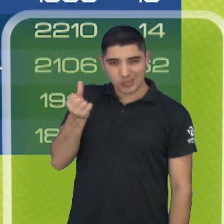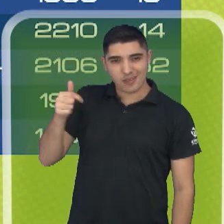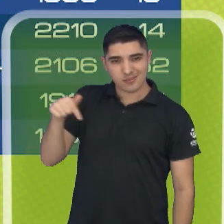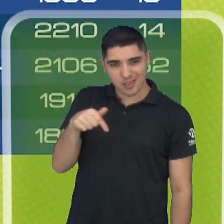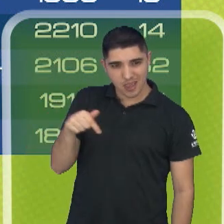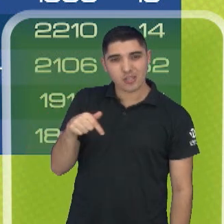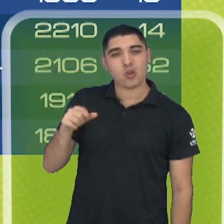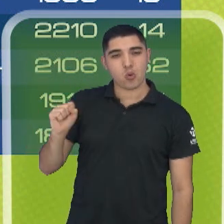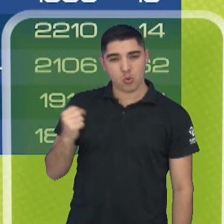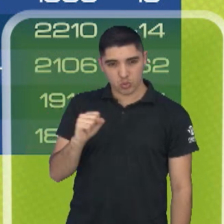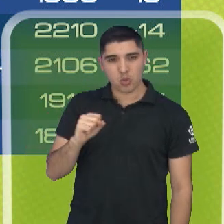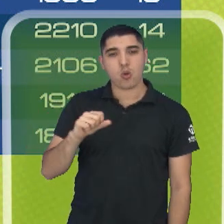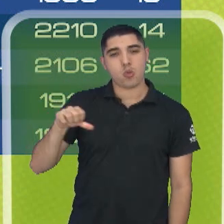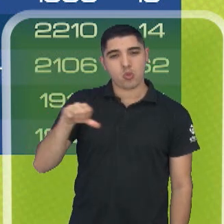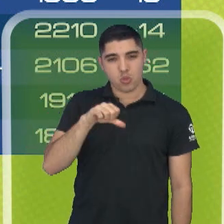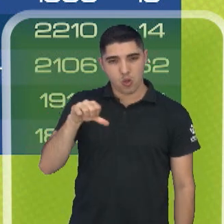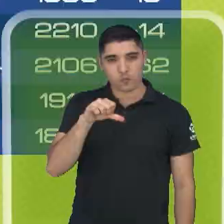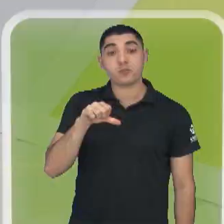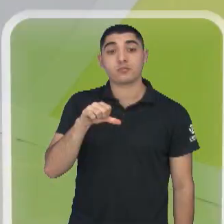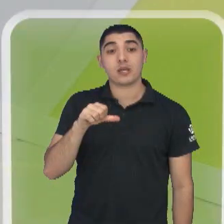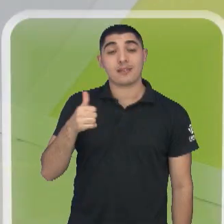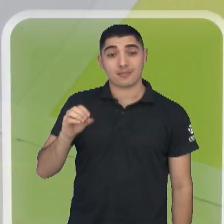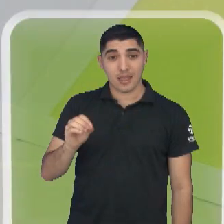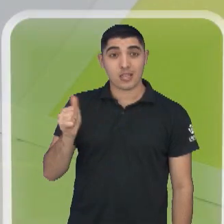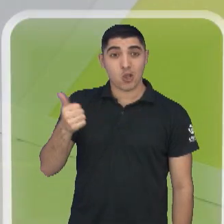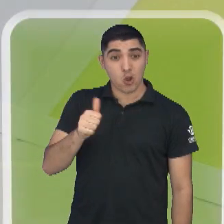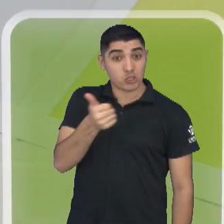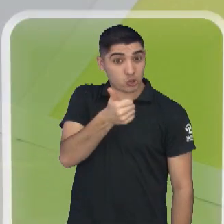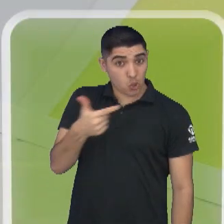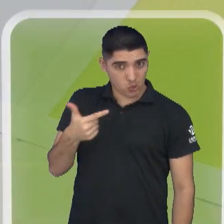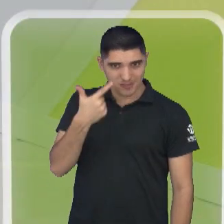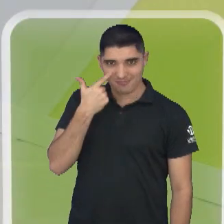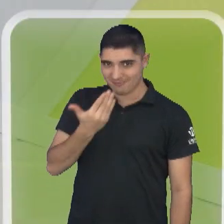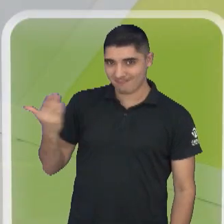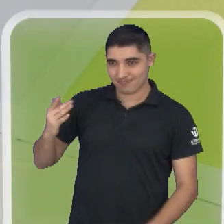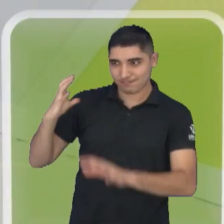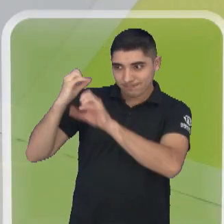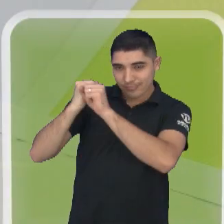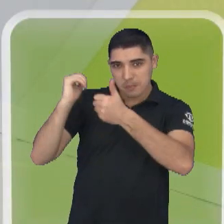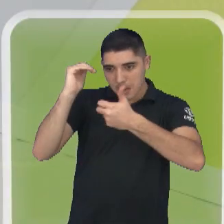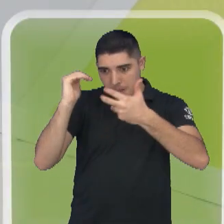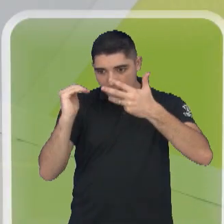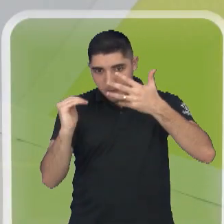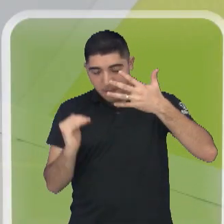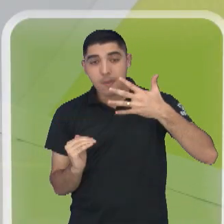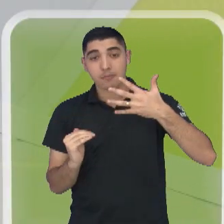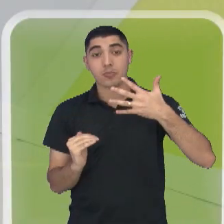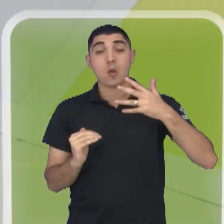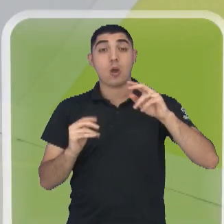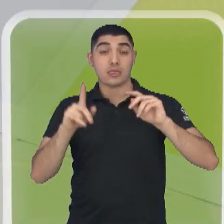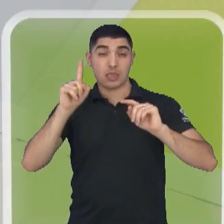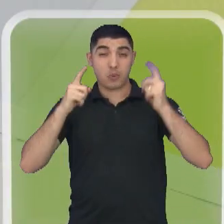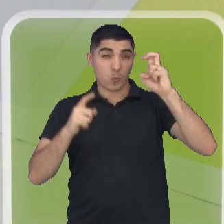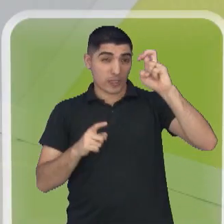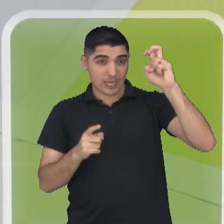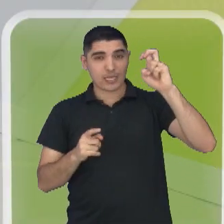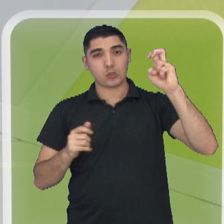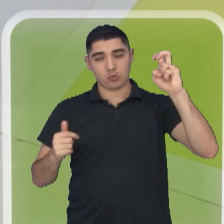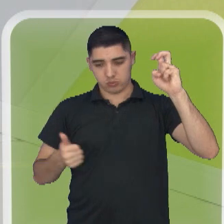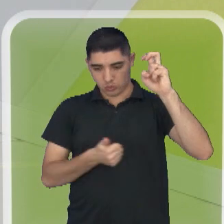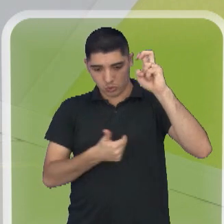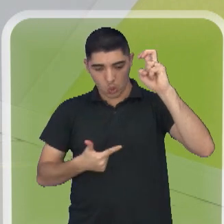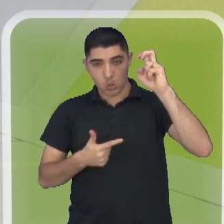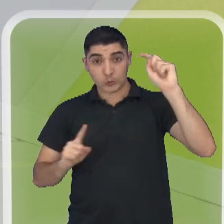Unifacisa, Caxias e União Corinthians. Lembrando que aqui, ó, as oitavas, o quinto enfrenta o 12º,